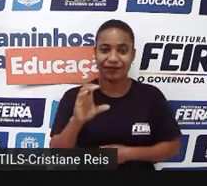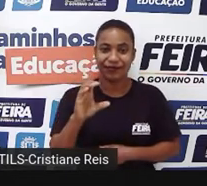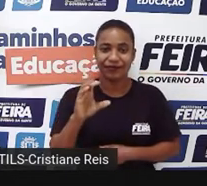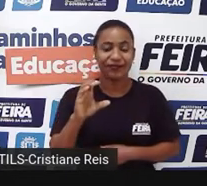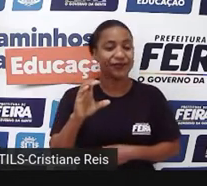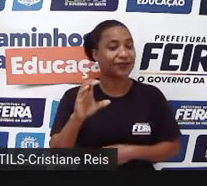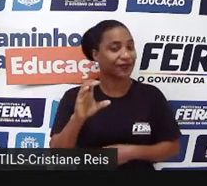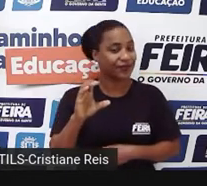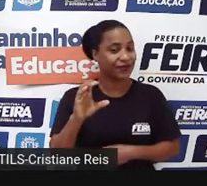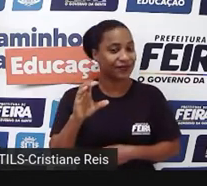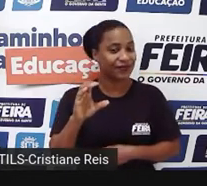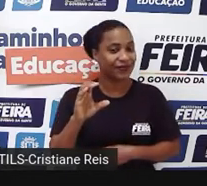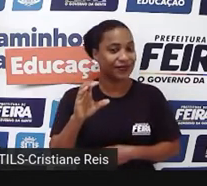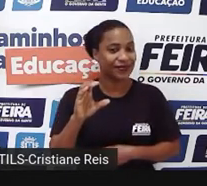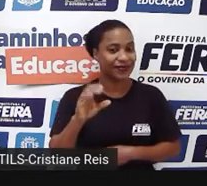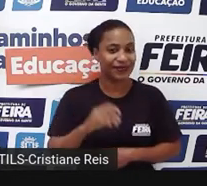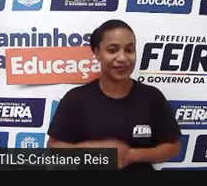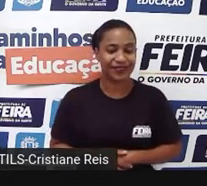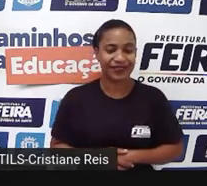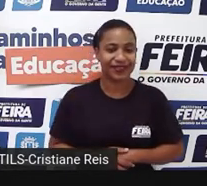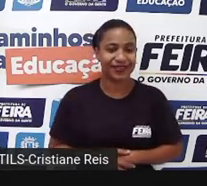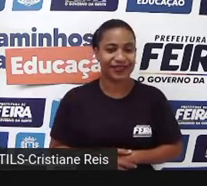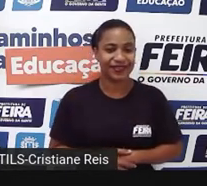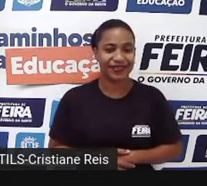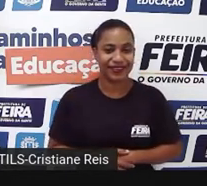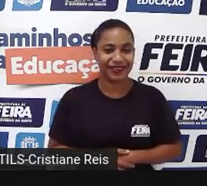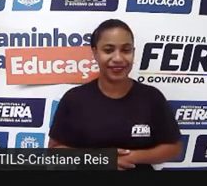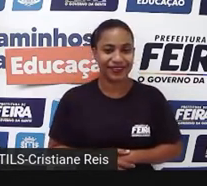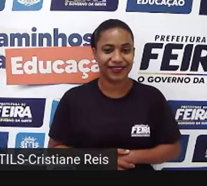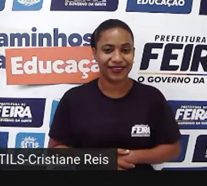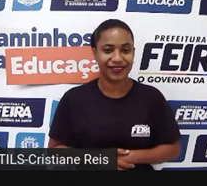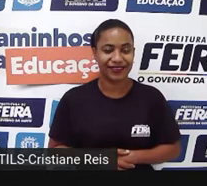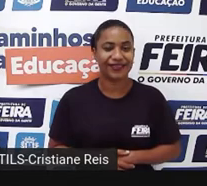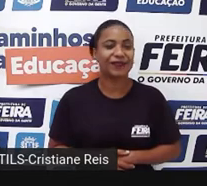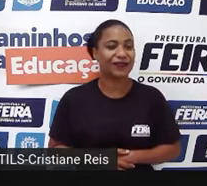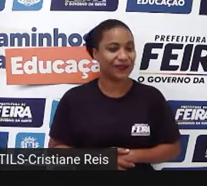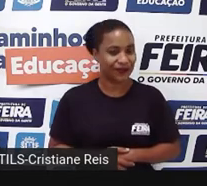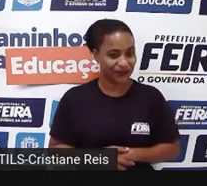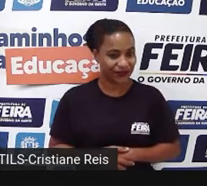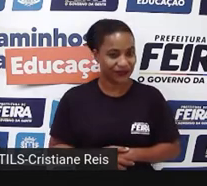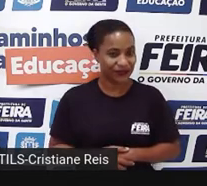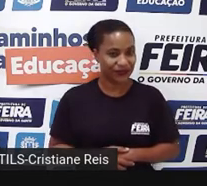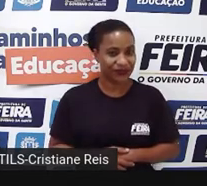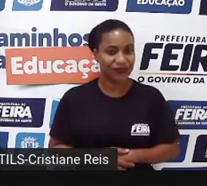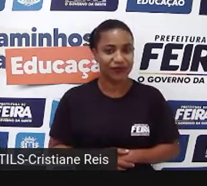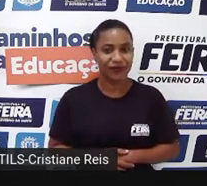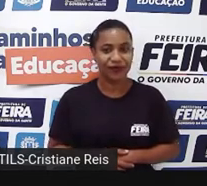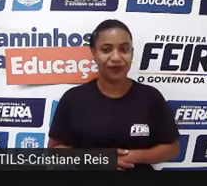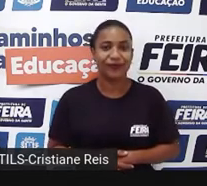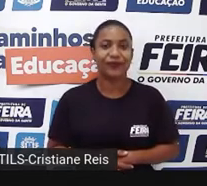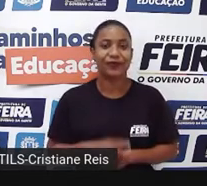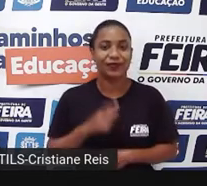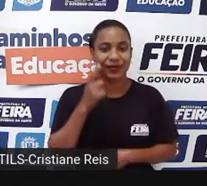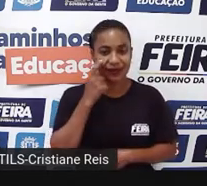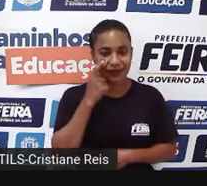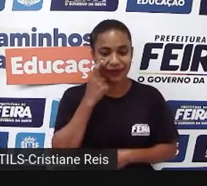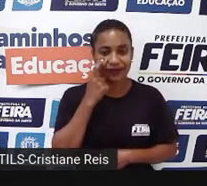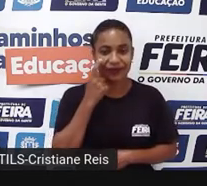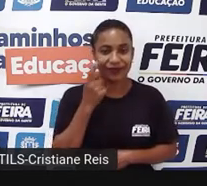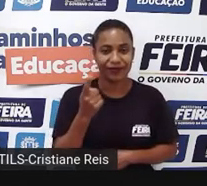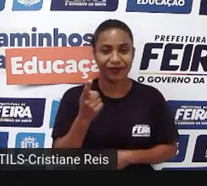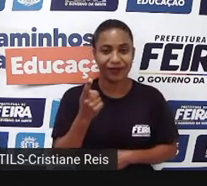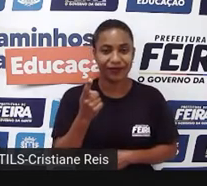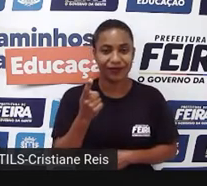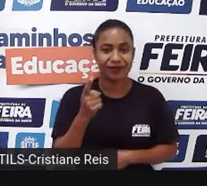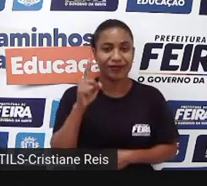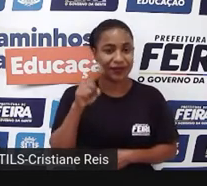drama films focus on the conflict and the realistic characters. Então, Fast and Furious